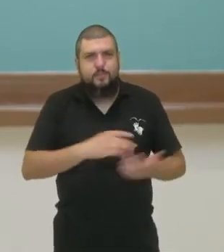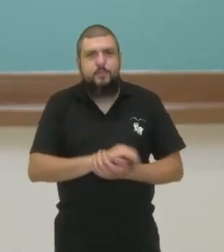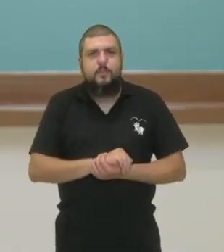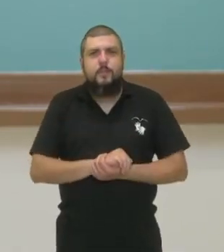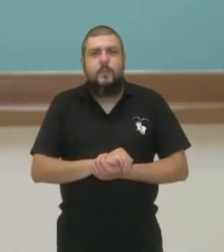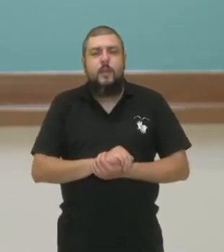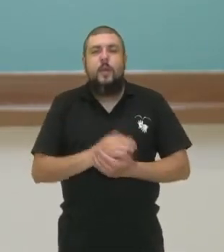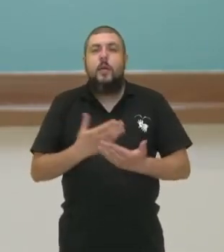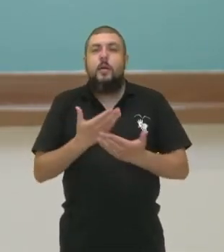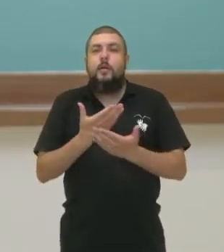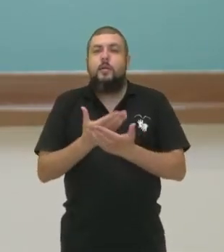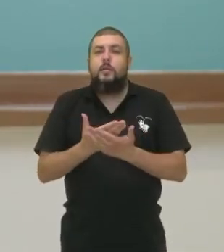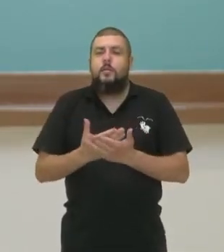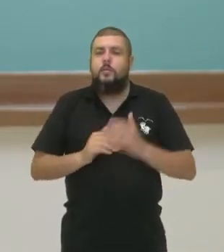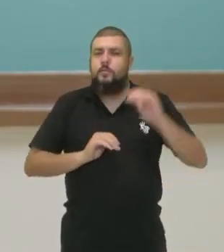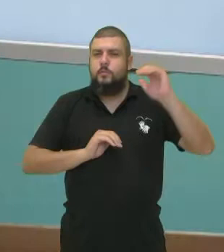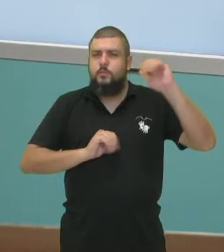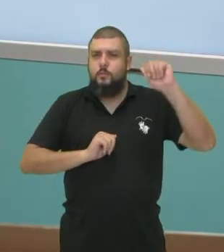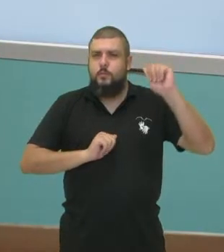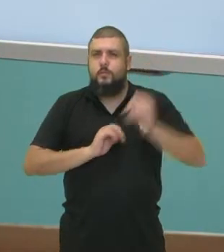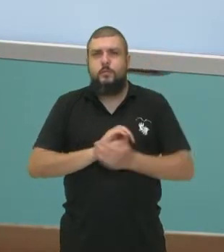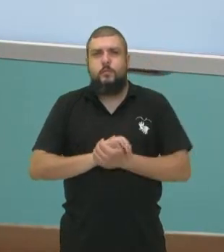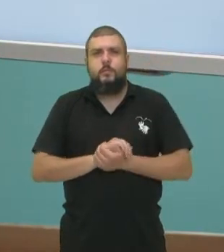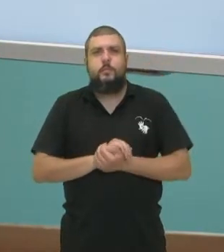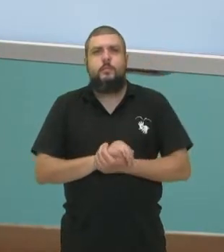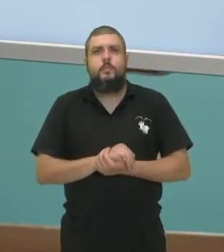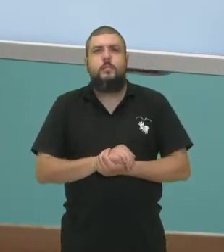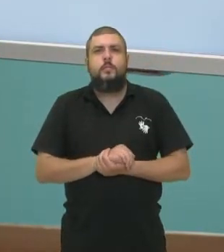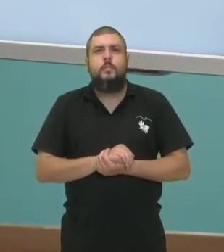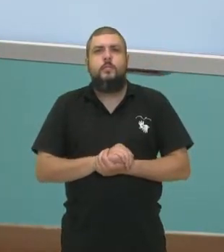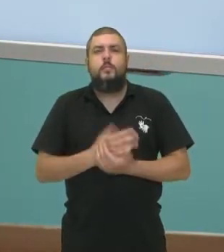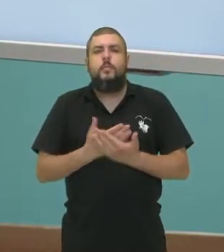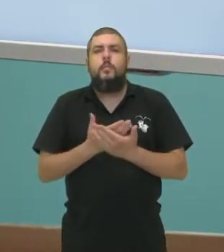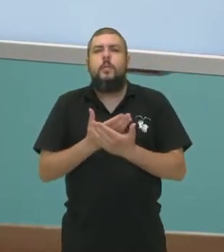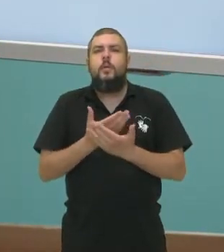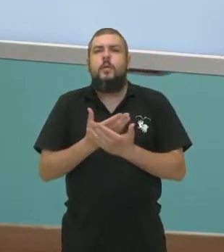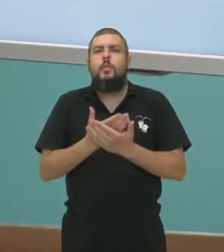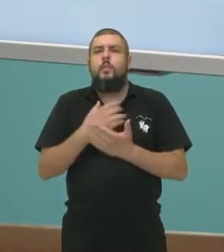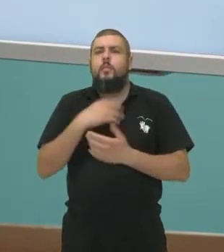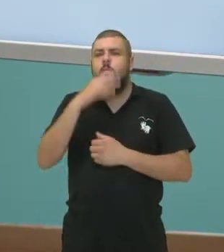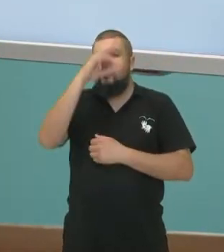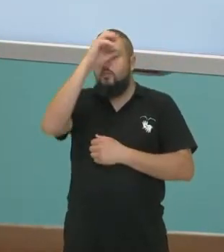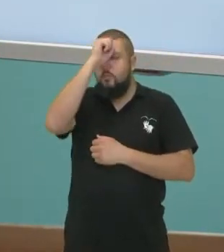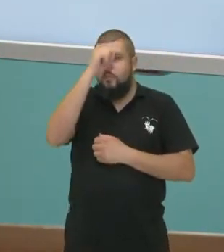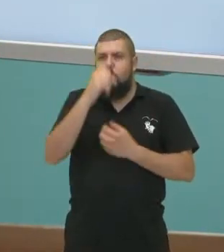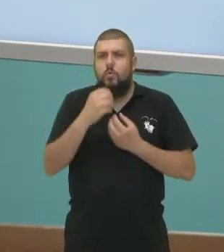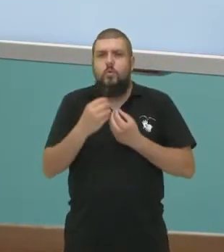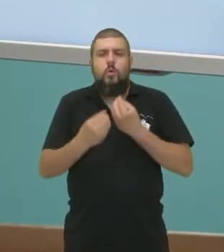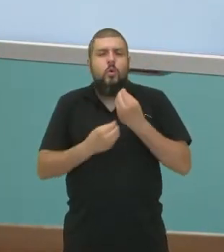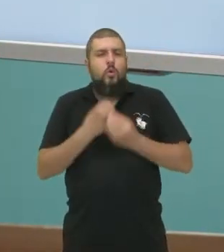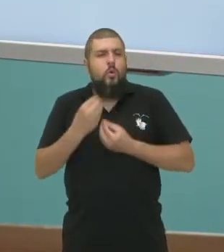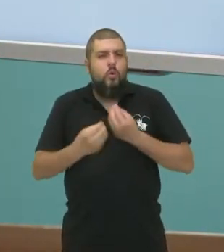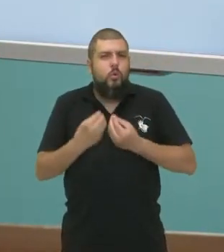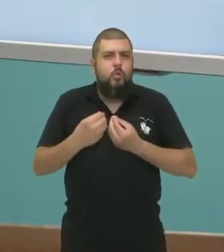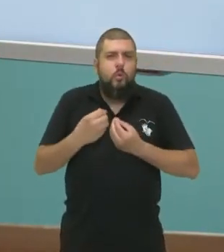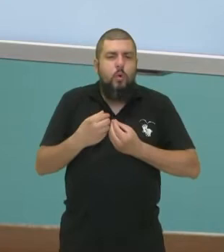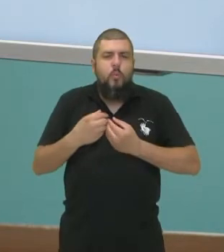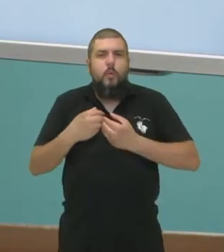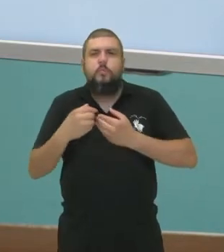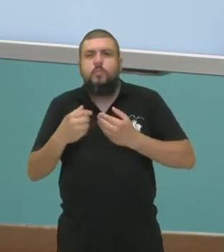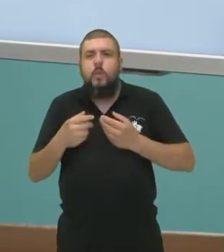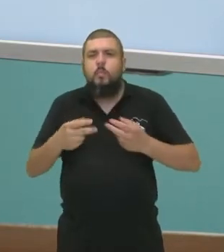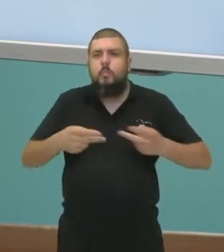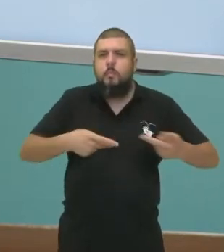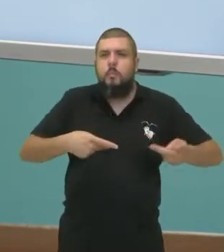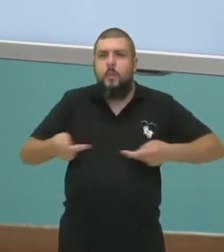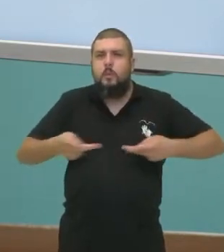lengua española. ¿Cuáles son los objetivos de esta aula? A gente va a trabajar ahí comprensión leitora, la influencia de la moda nos